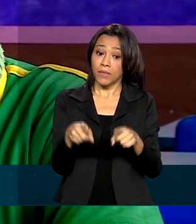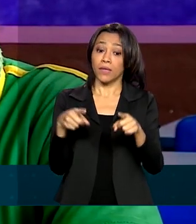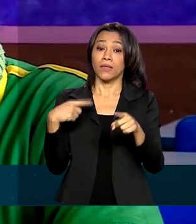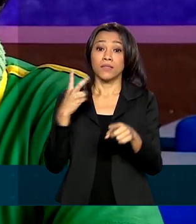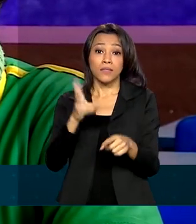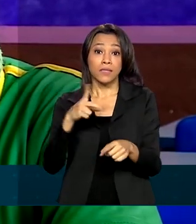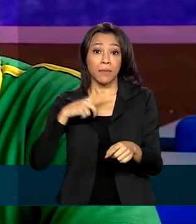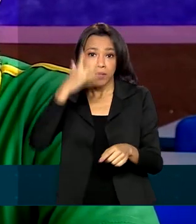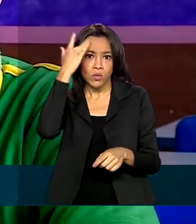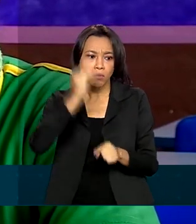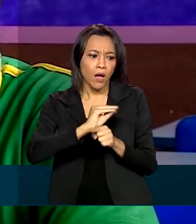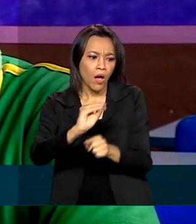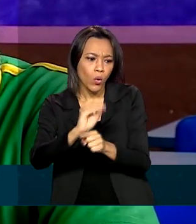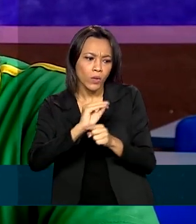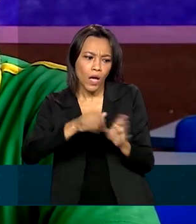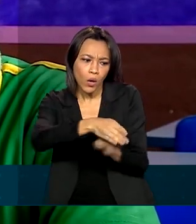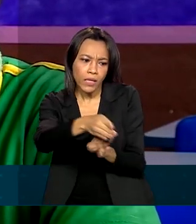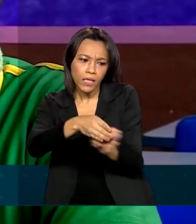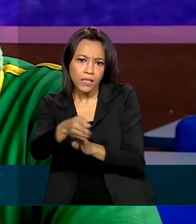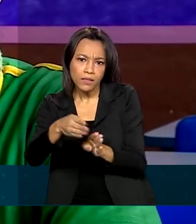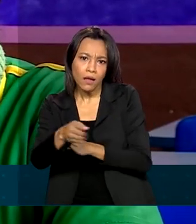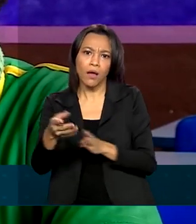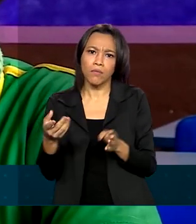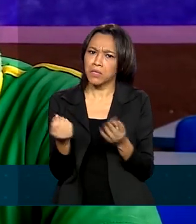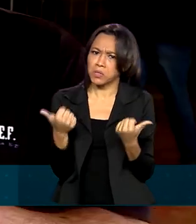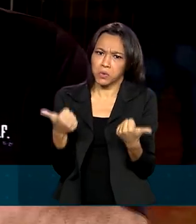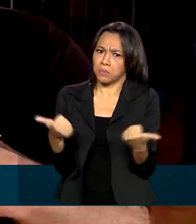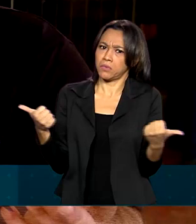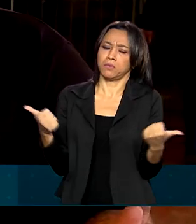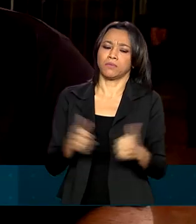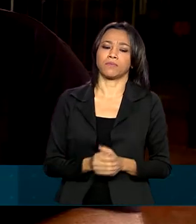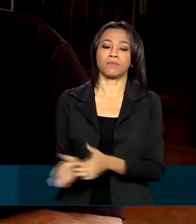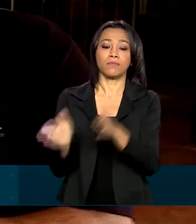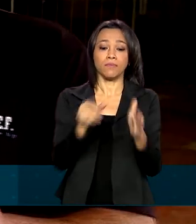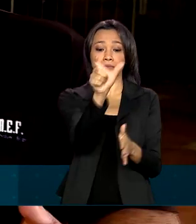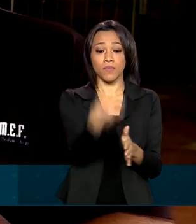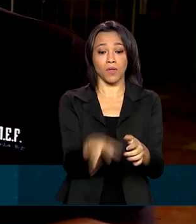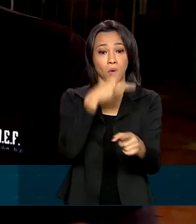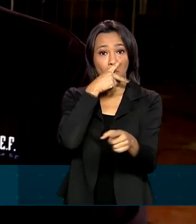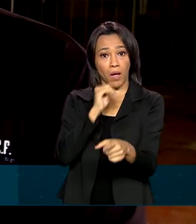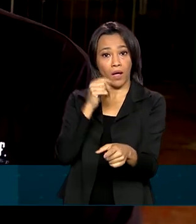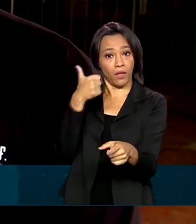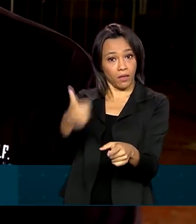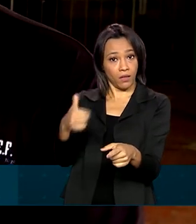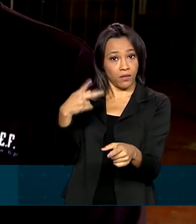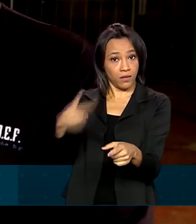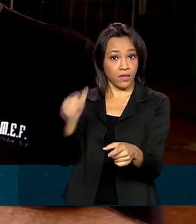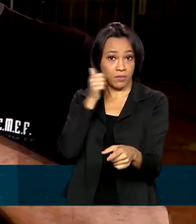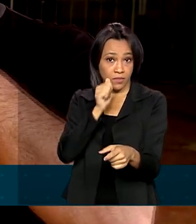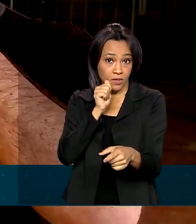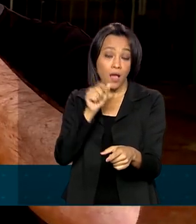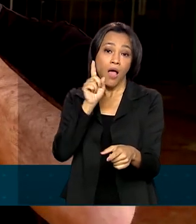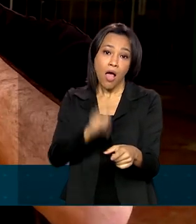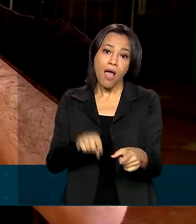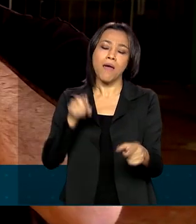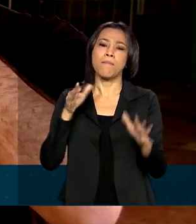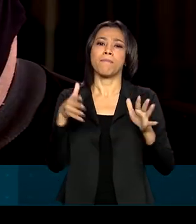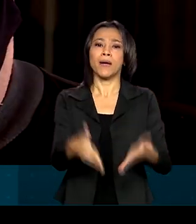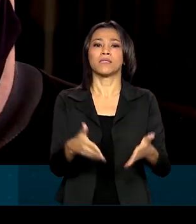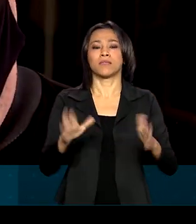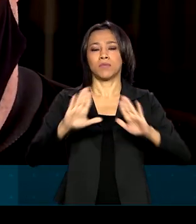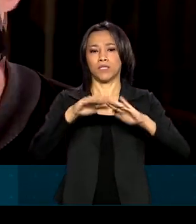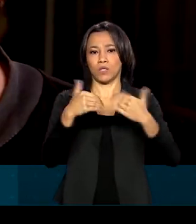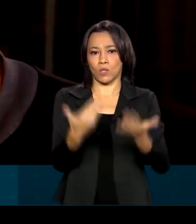cuidar, mas está tudo tranquilo, assim, teve uma mudança e tanto. O pai da Maria Eduarda faz parte do Conselho de Pais e Mestres da